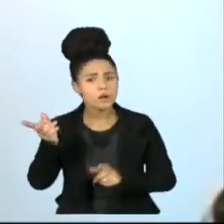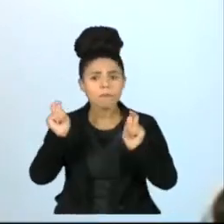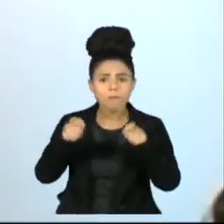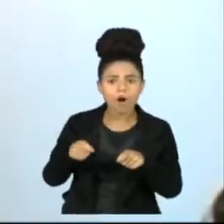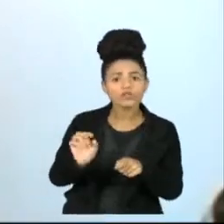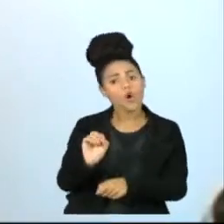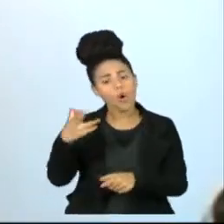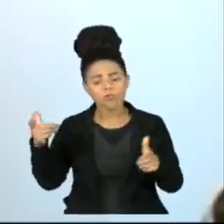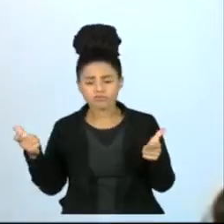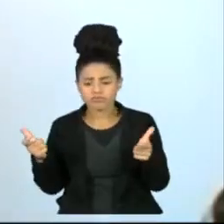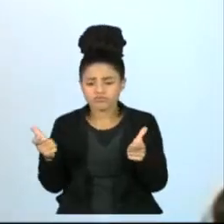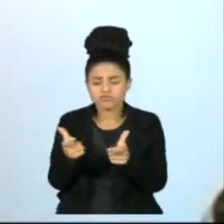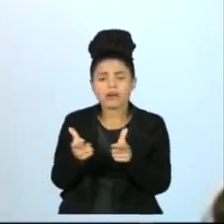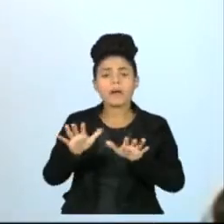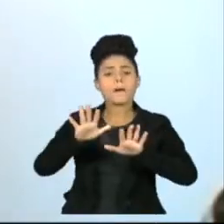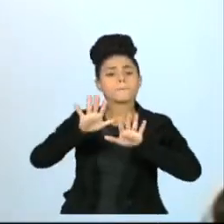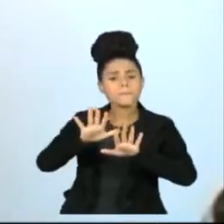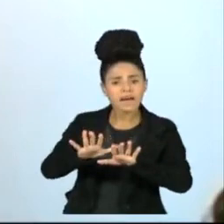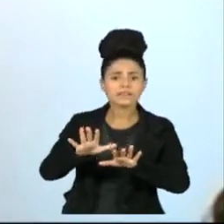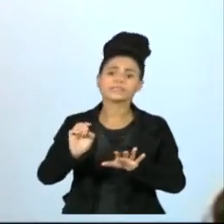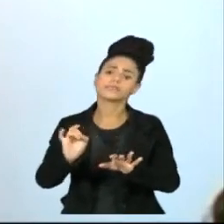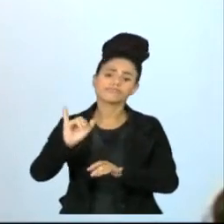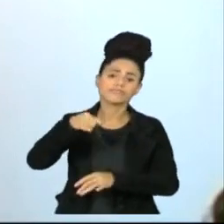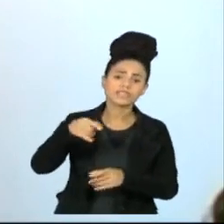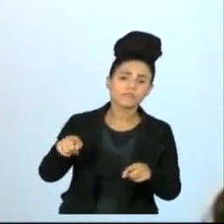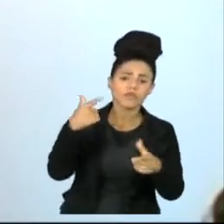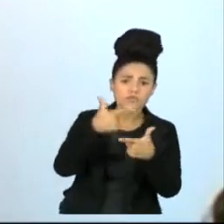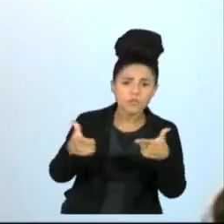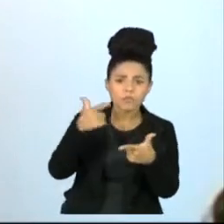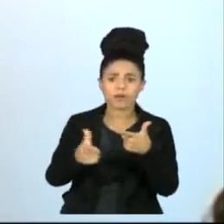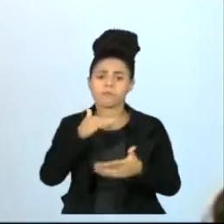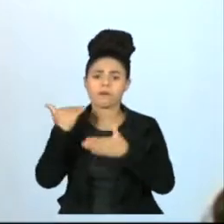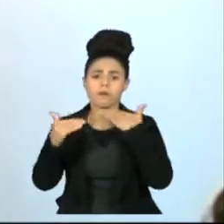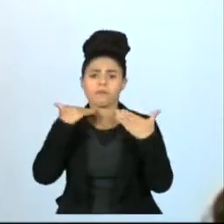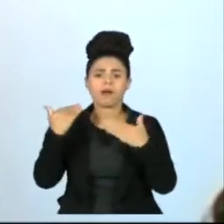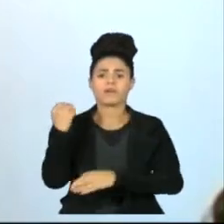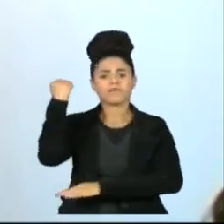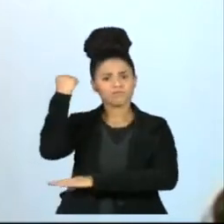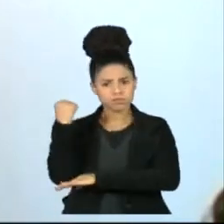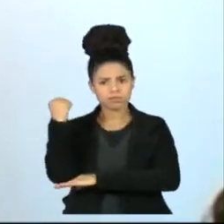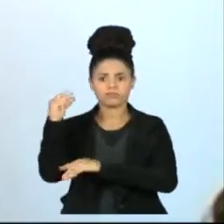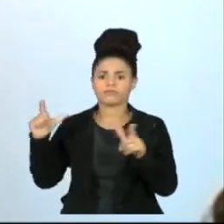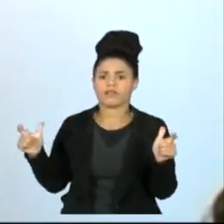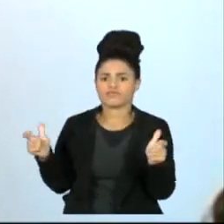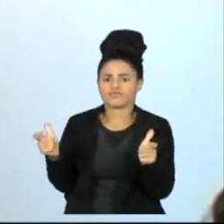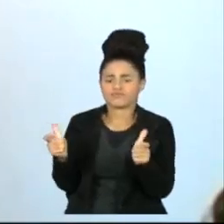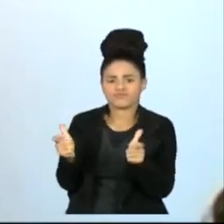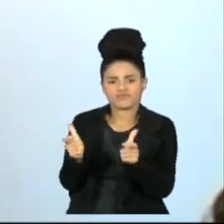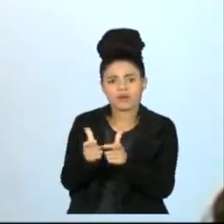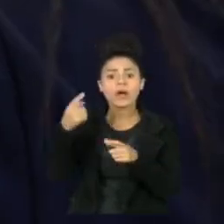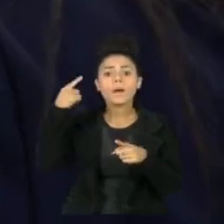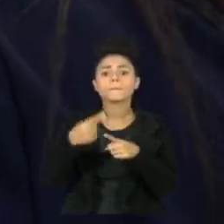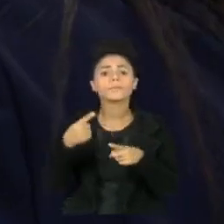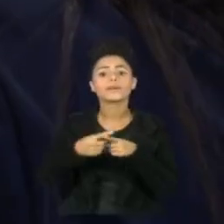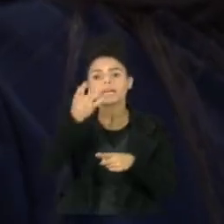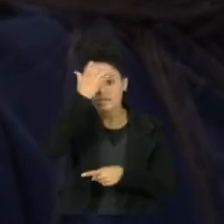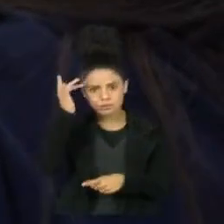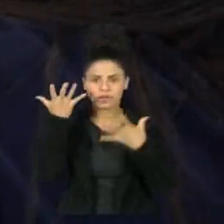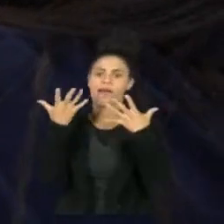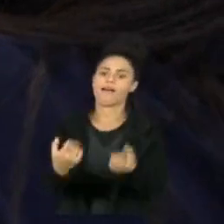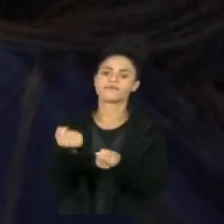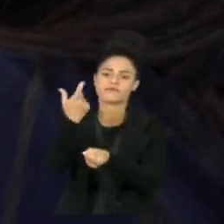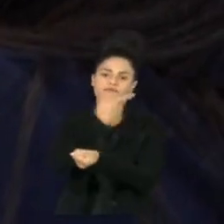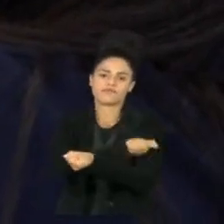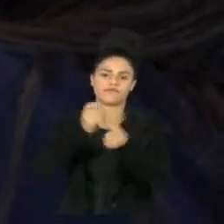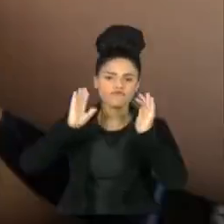tenham magnitude menores e também com mortalidade, com letalidade, com gravidade menores, já que vai encontrar pessoas mais vacinadas. Daí